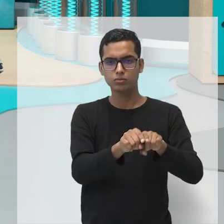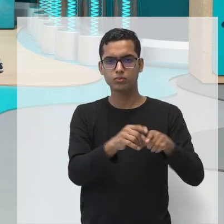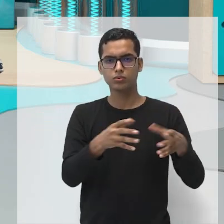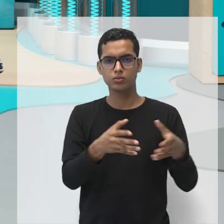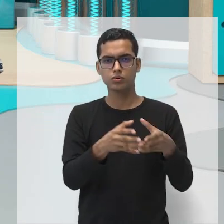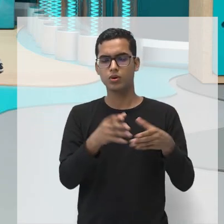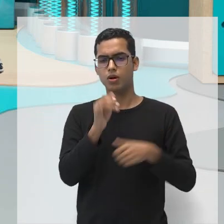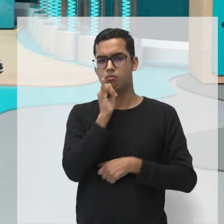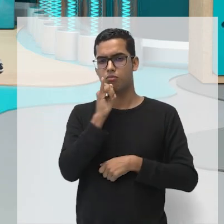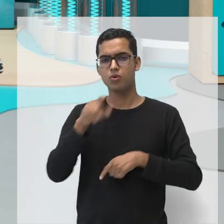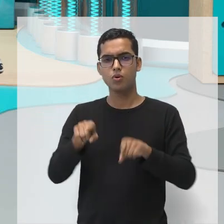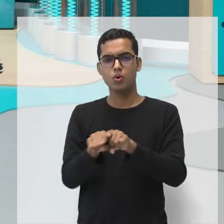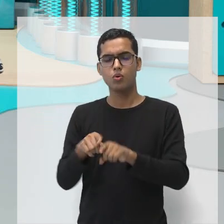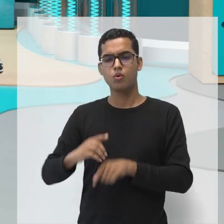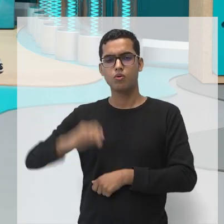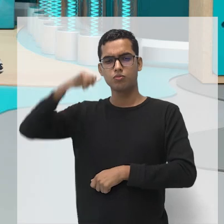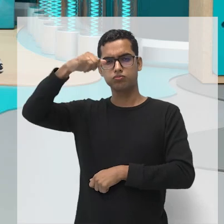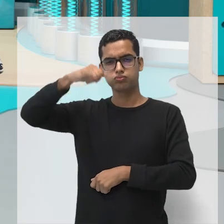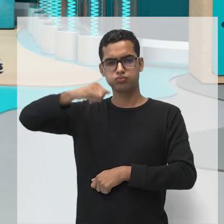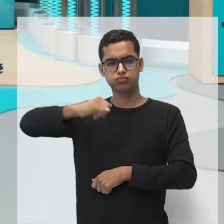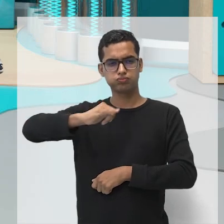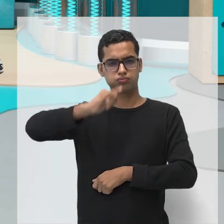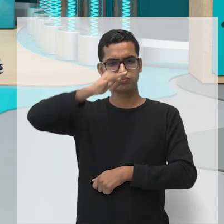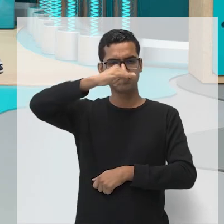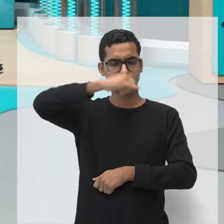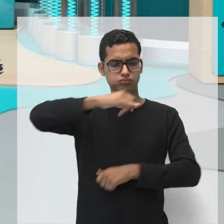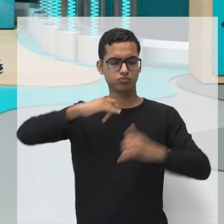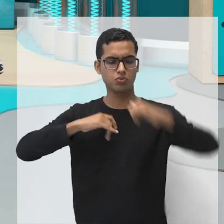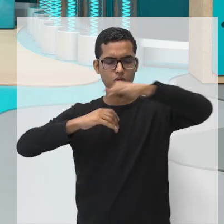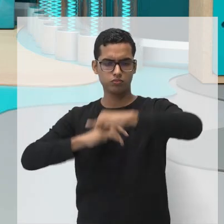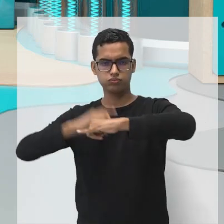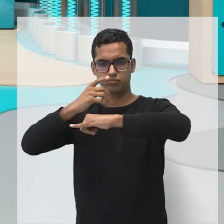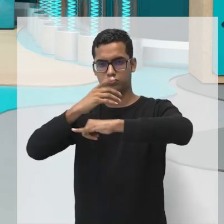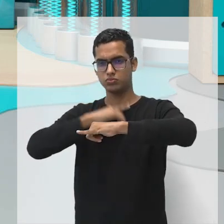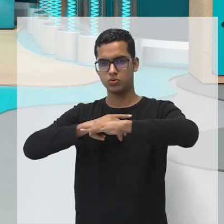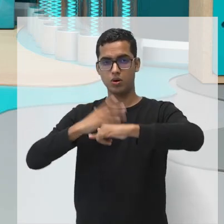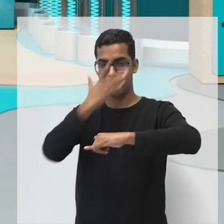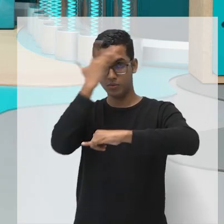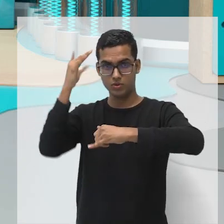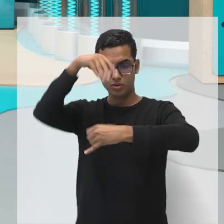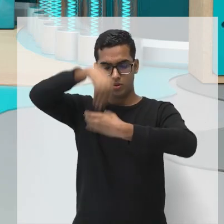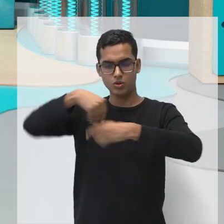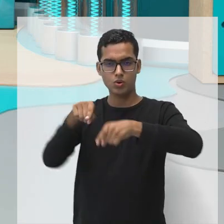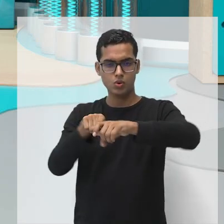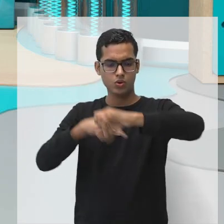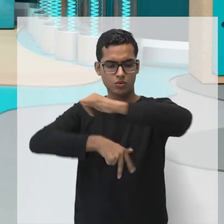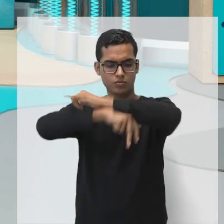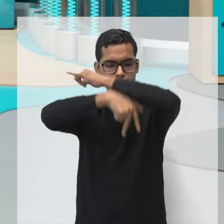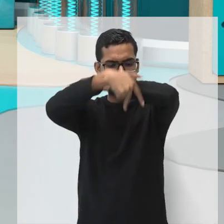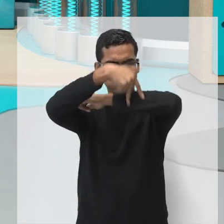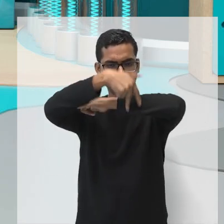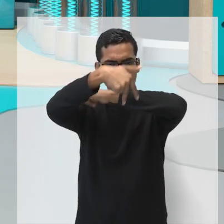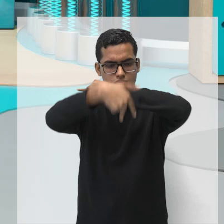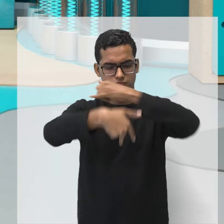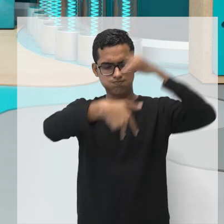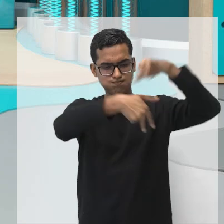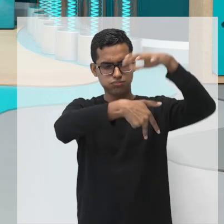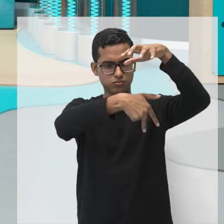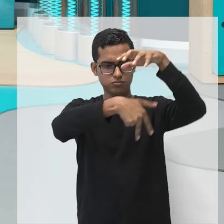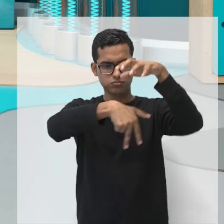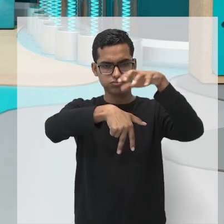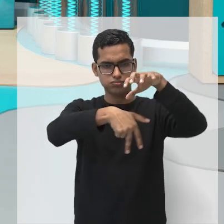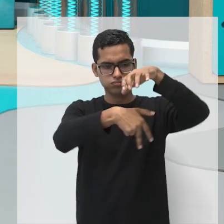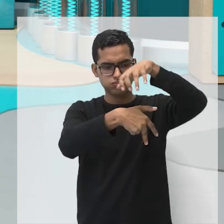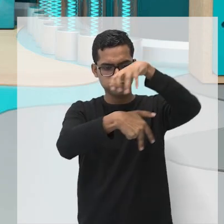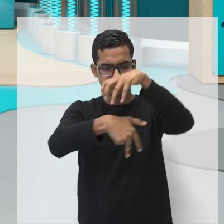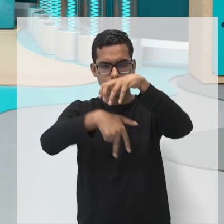plataforma, de um avião, e aí eles usam um paraquedas, e aí depois o combate de tiro começa, e aí